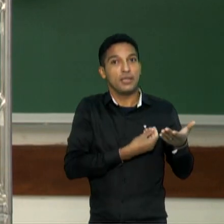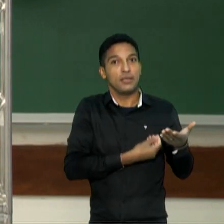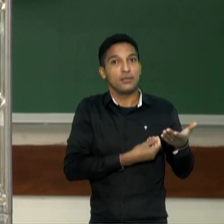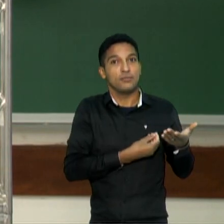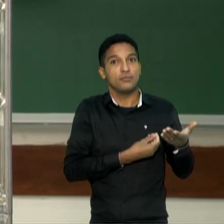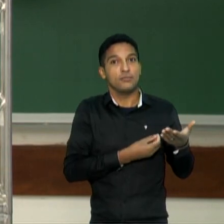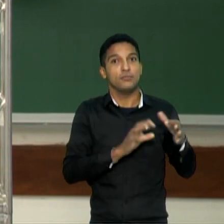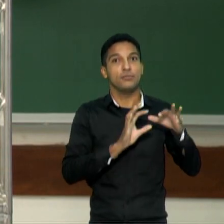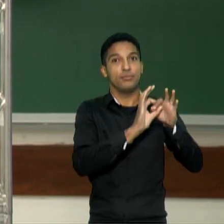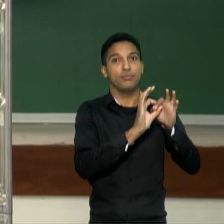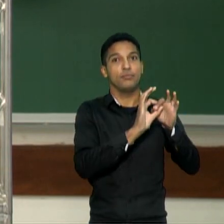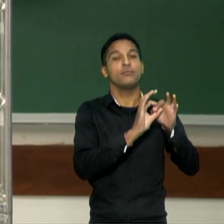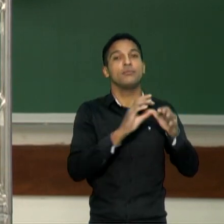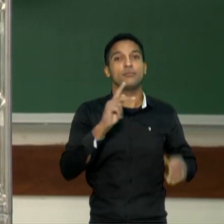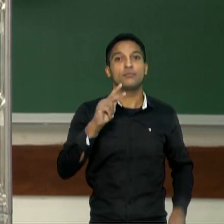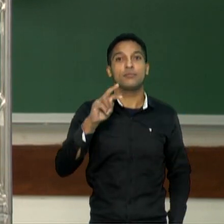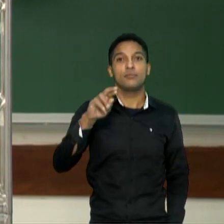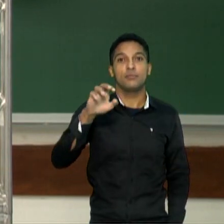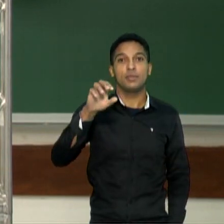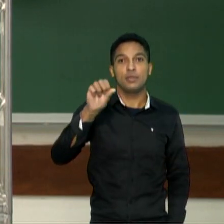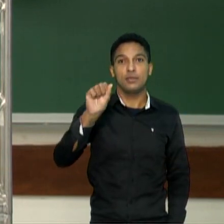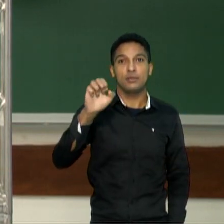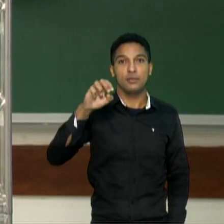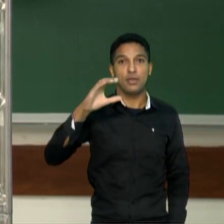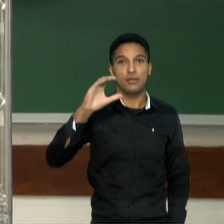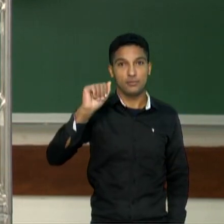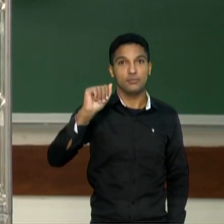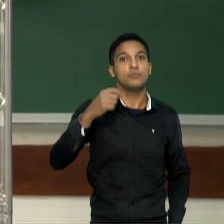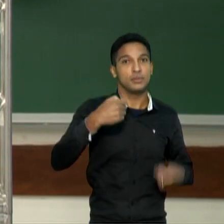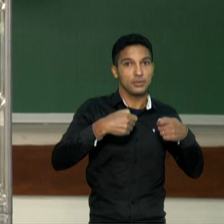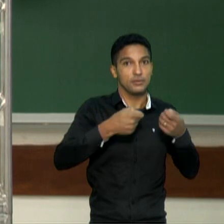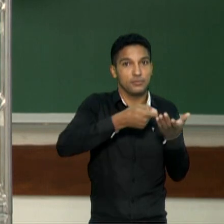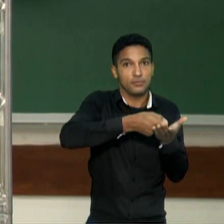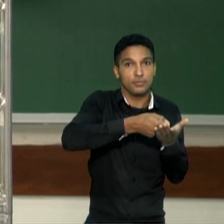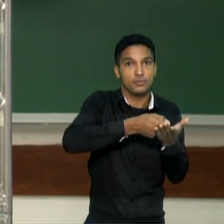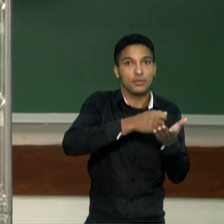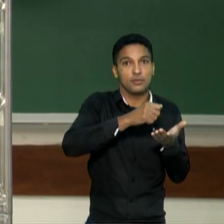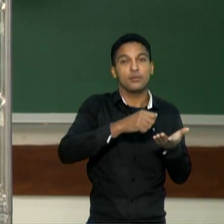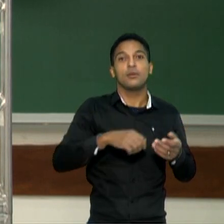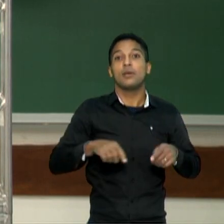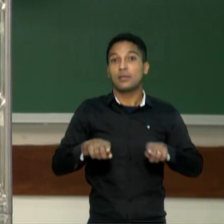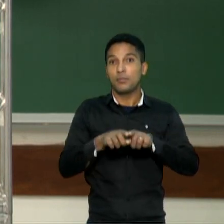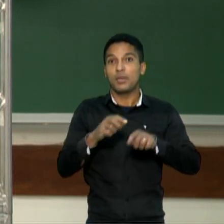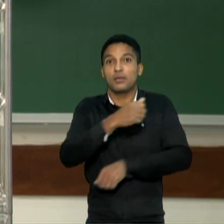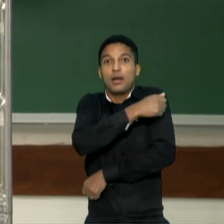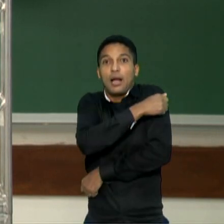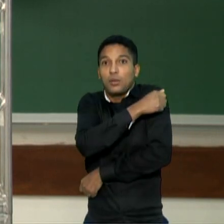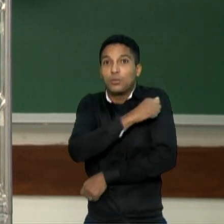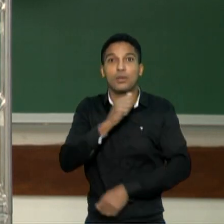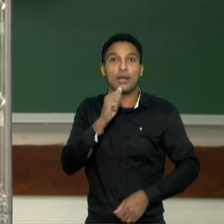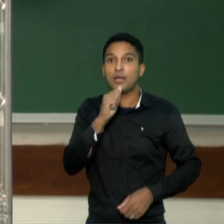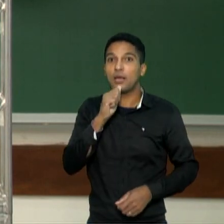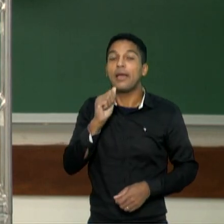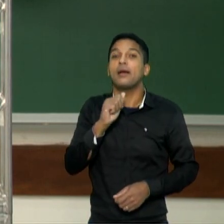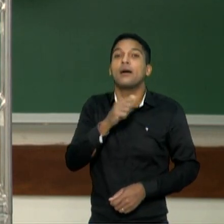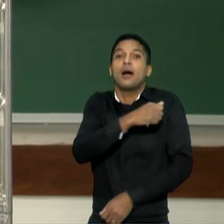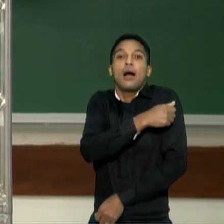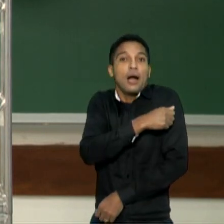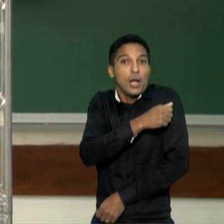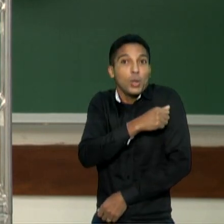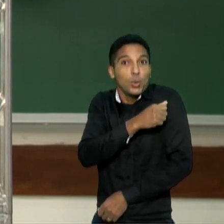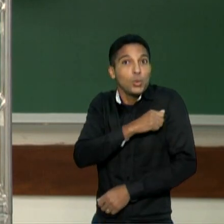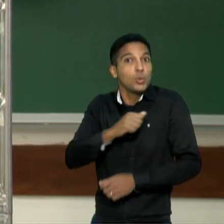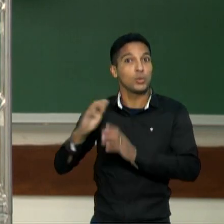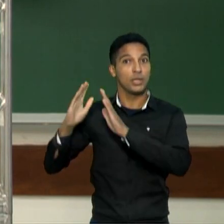E aqueles alunos que não têm acesso ao Classroom, precisa buscar a sua atividade na escola e lá na escola, né, buscando as atividades